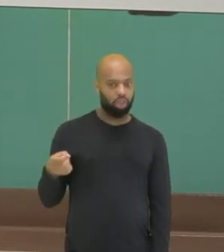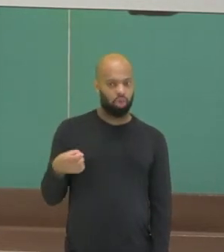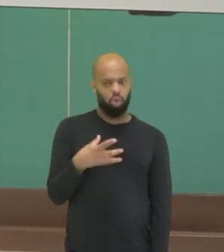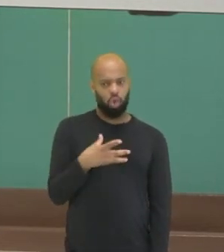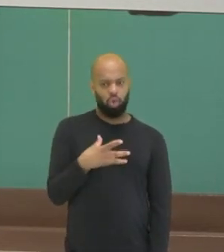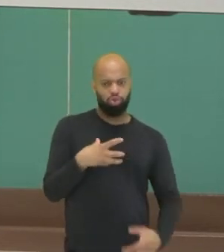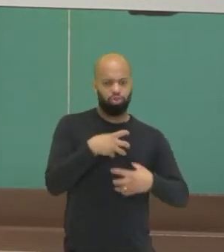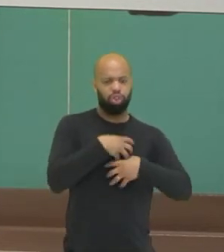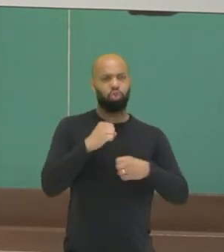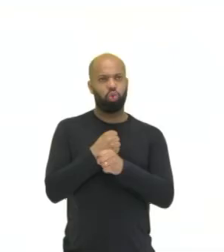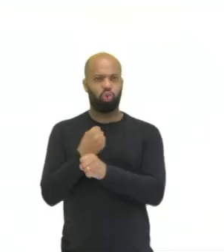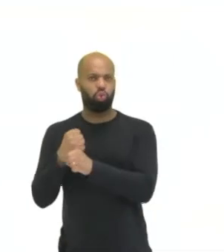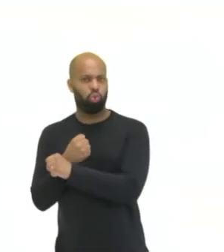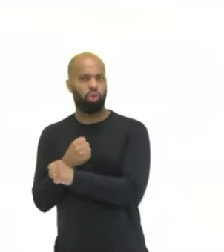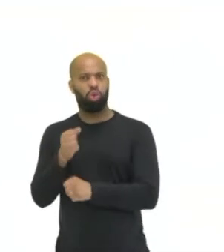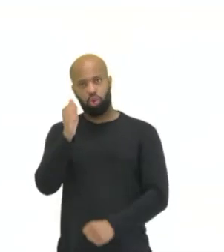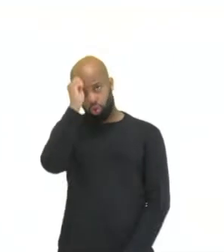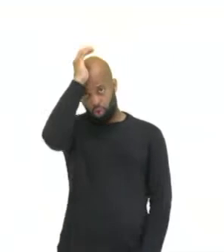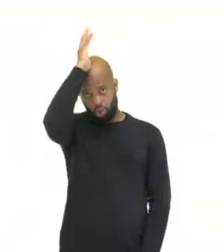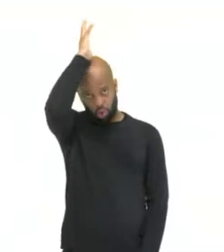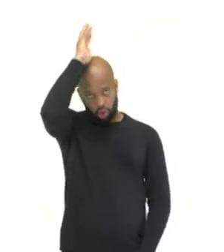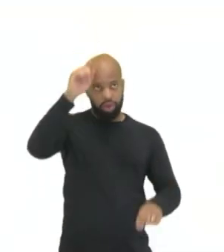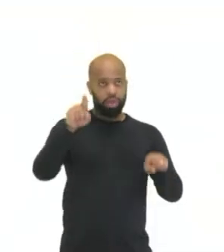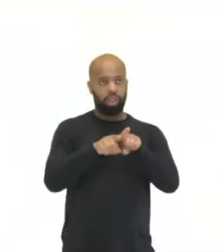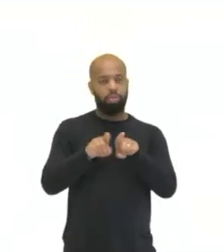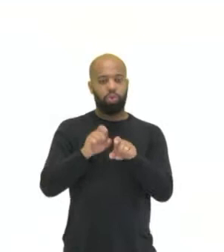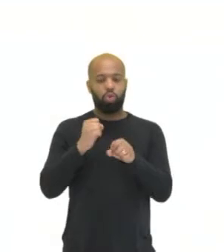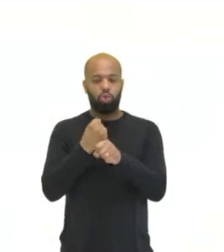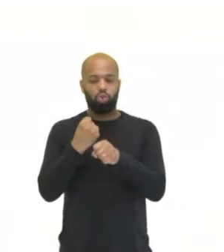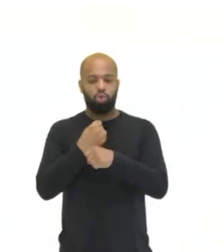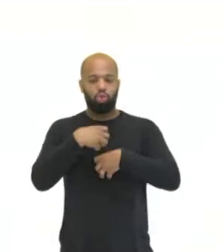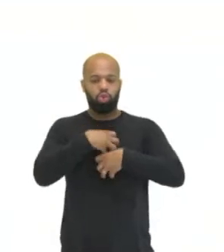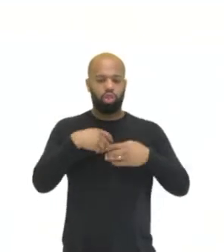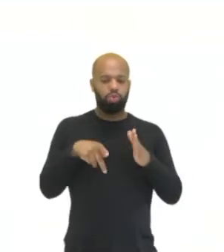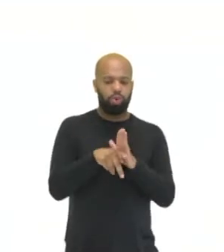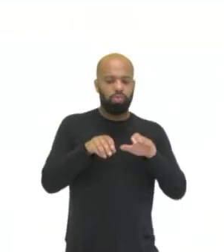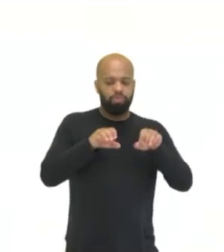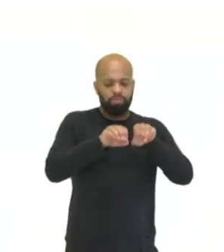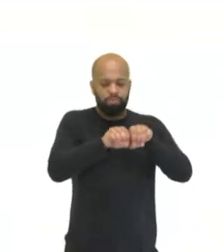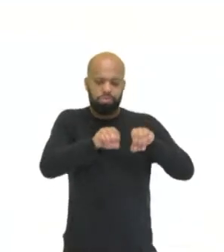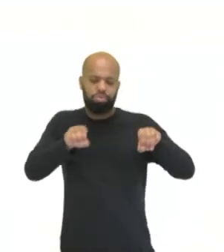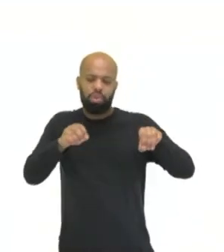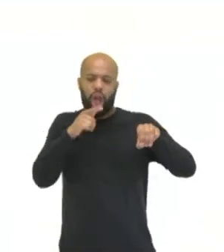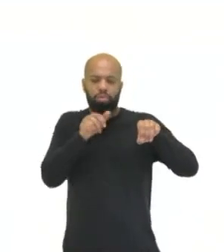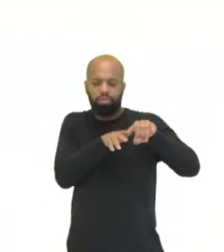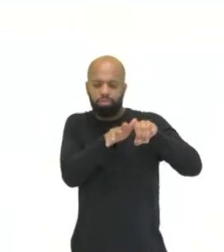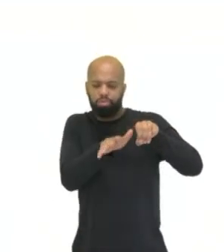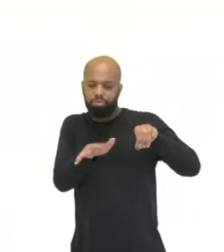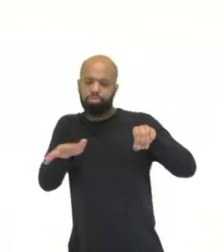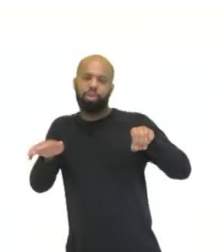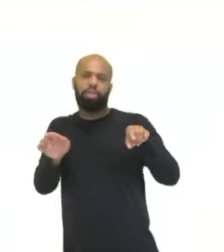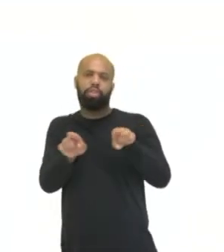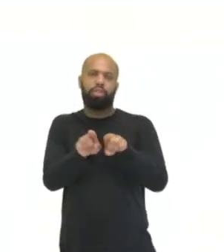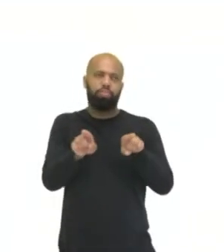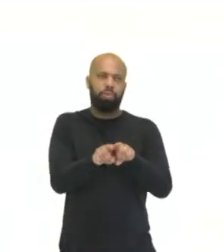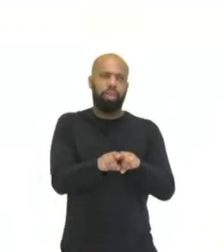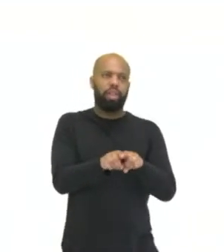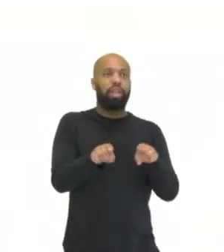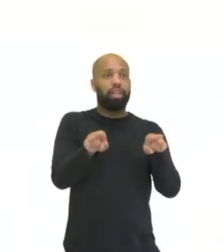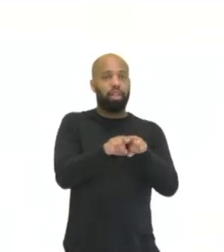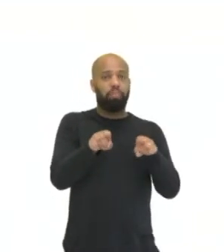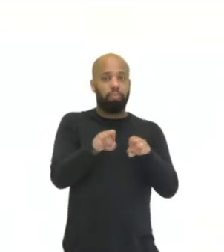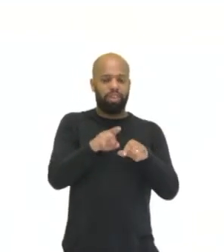redes de esgotos. Os primeiros reis etruscos trazem, inclusive, construções de altas muralhas, como o professor Roberto já ensinando essa